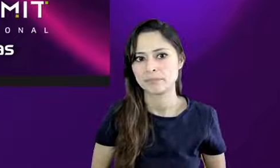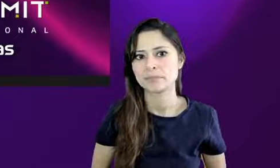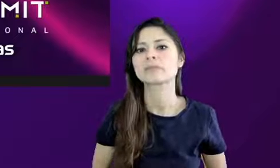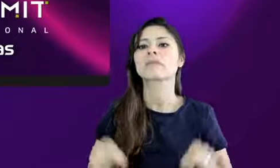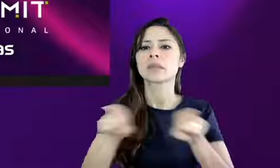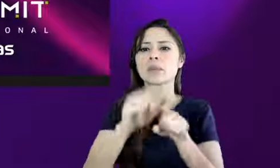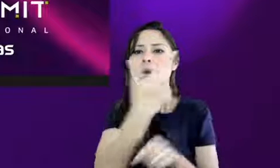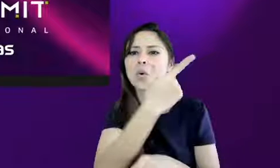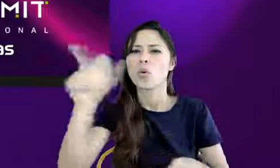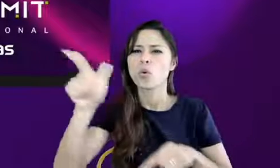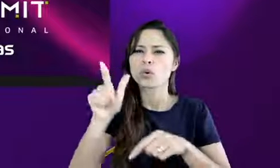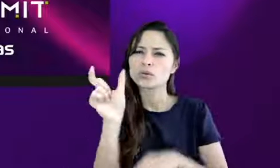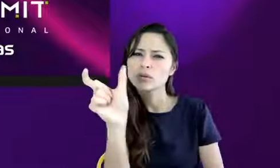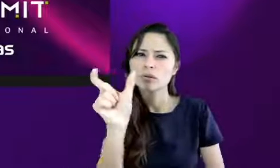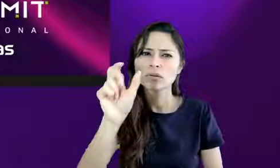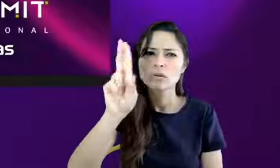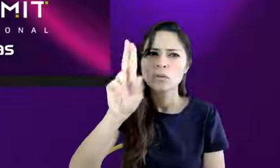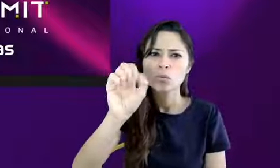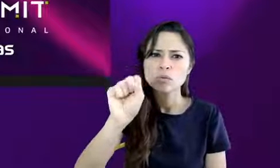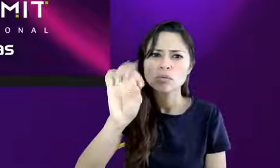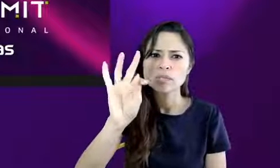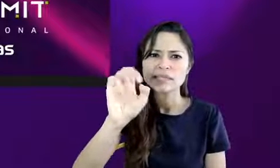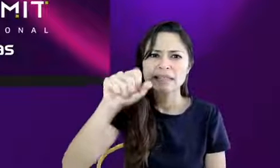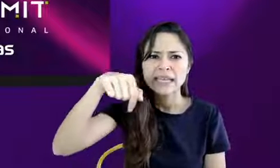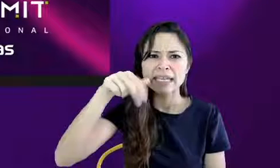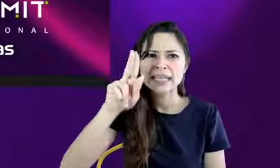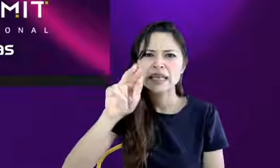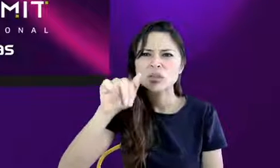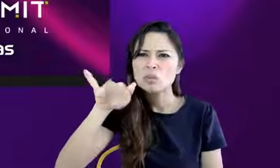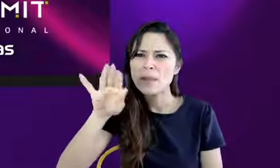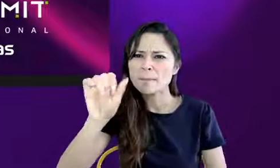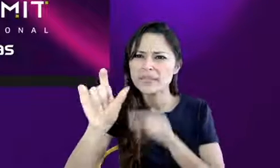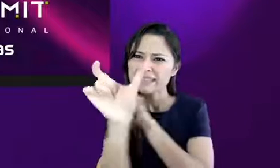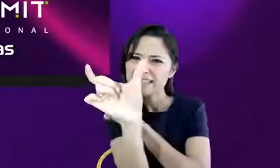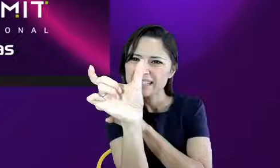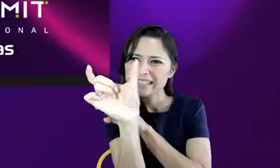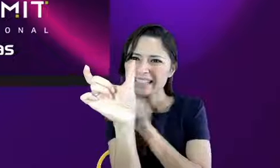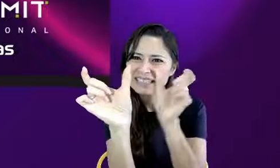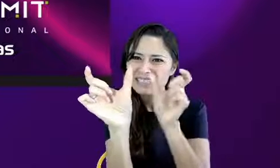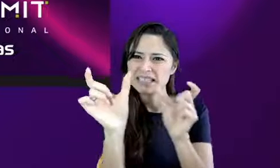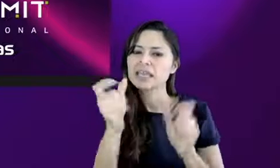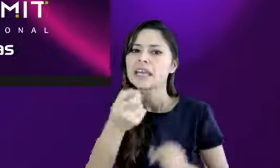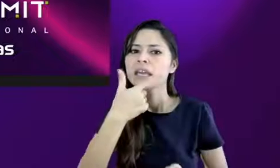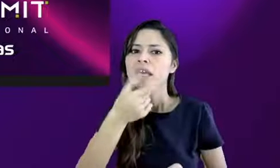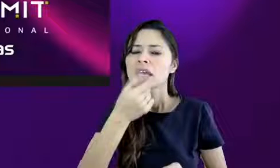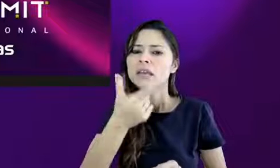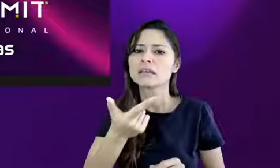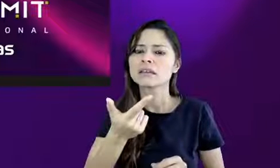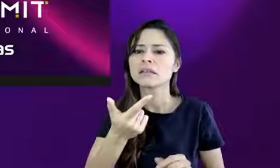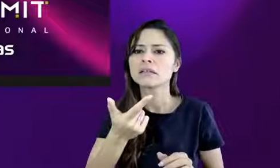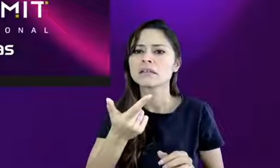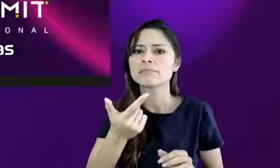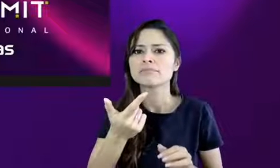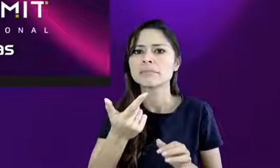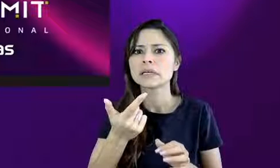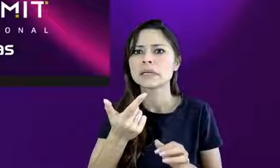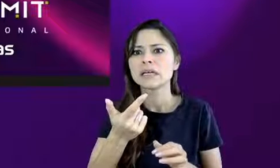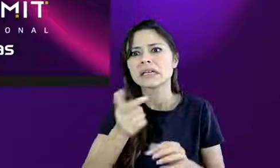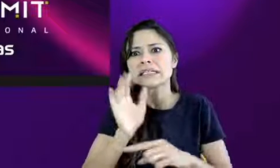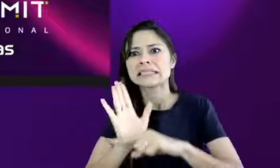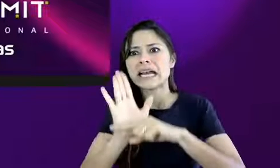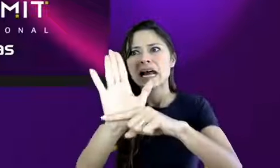embora ele tenha uma ação sistêmica, a resposta em relação a manifestações extraintestinais não foi tão impressionante como